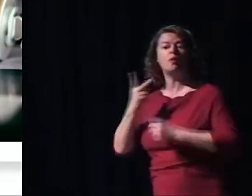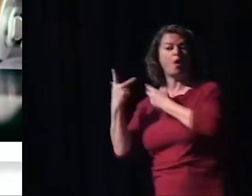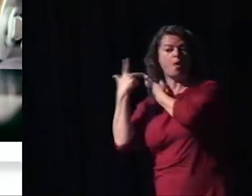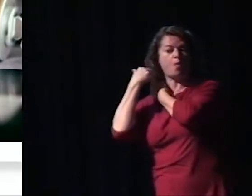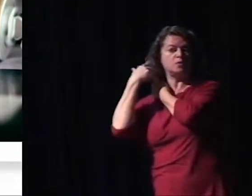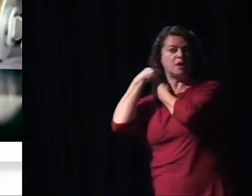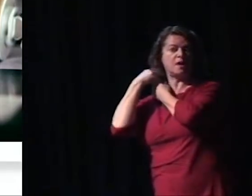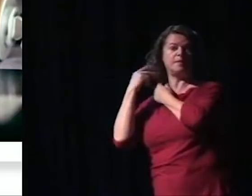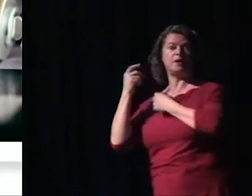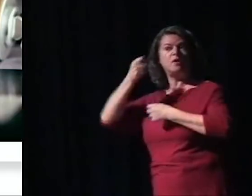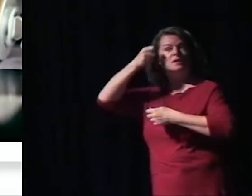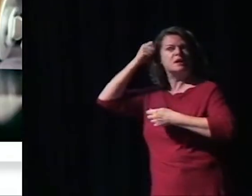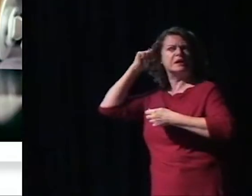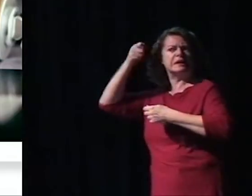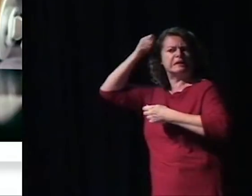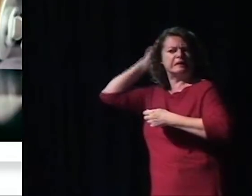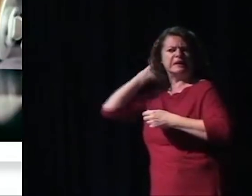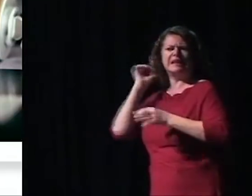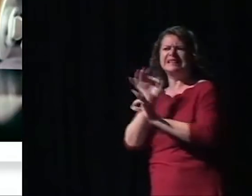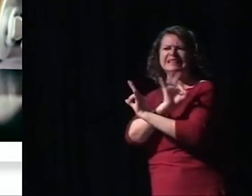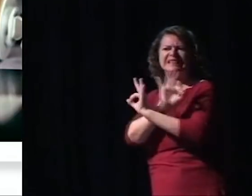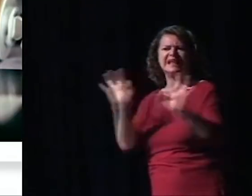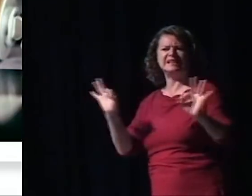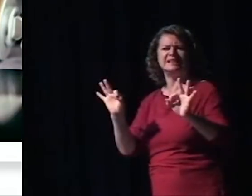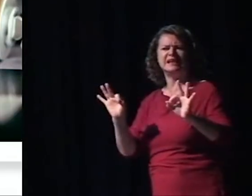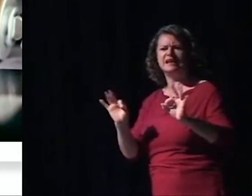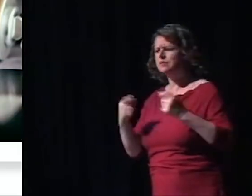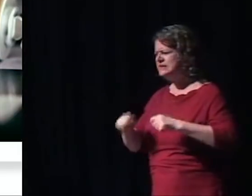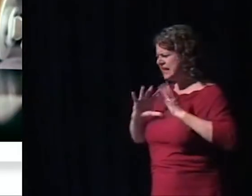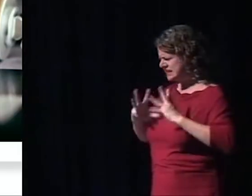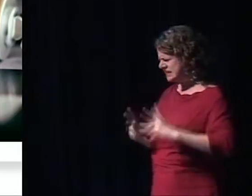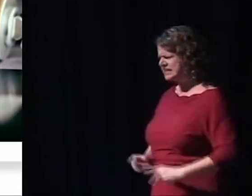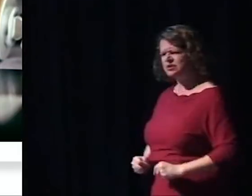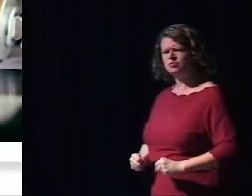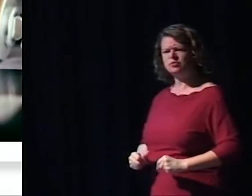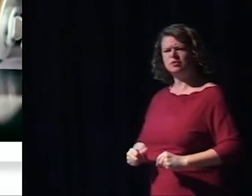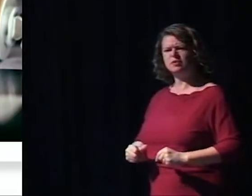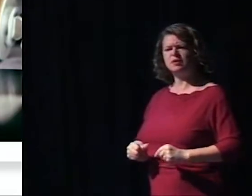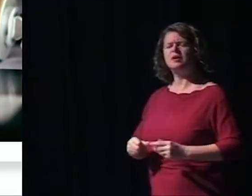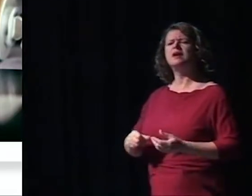do filho que você vai ter, porque o menino será nazireu,